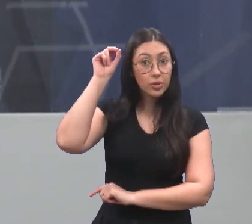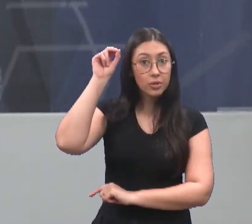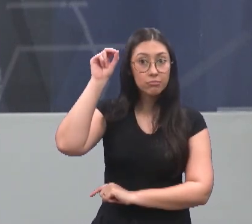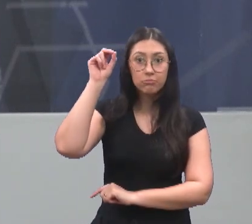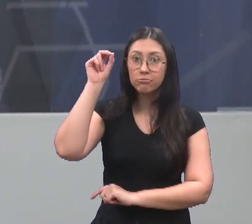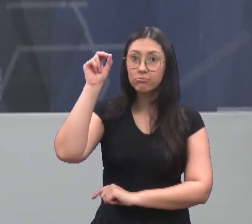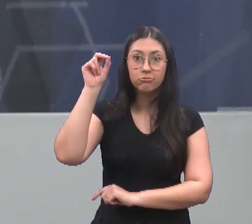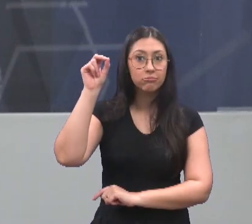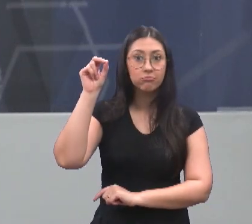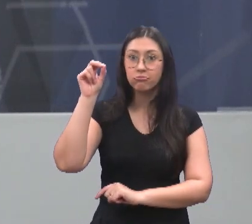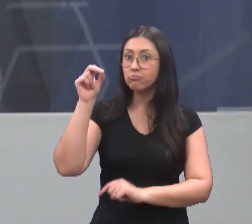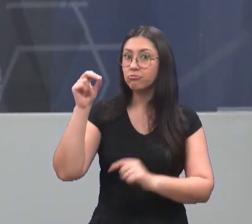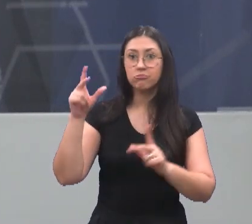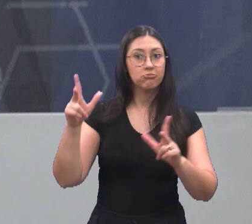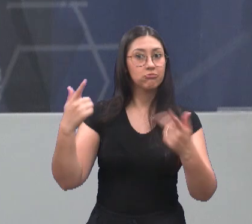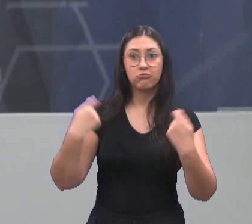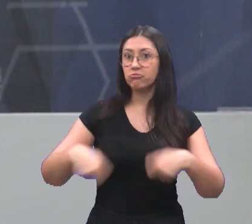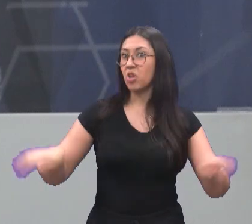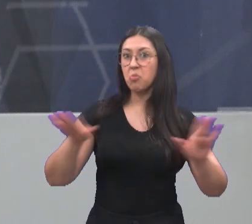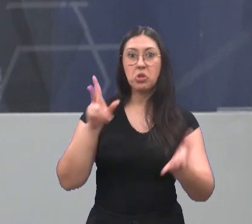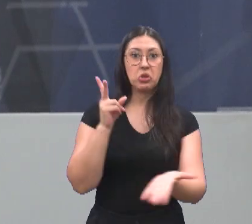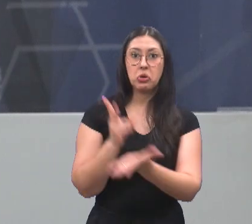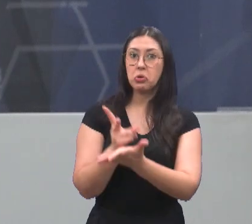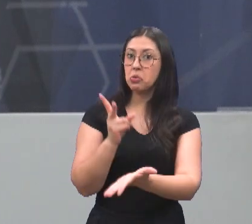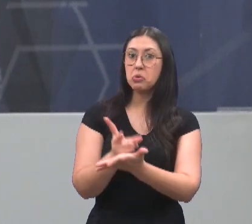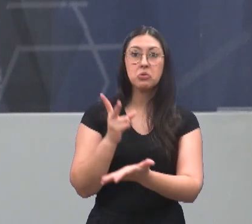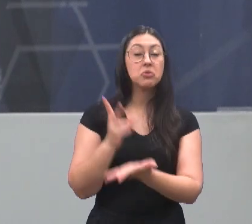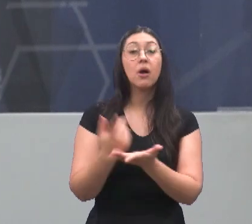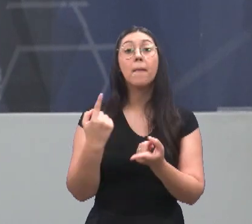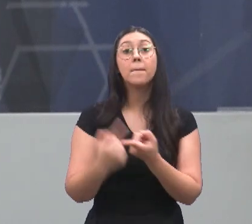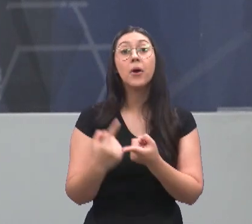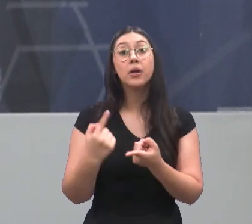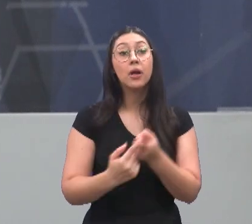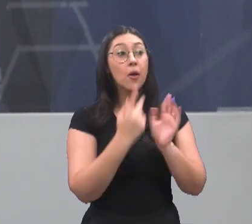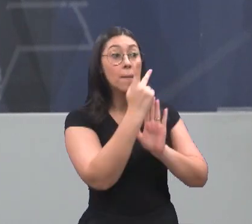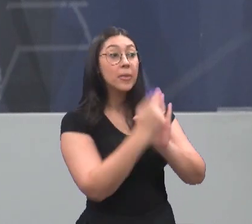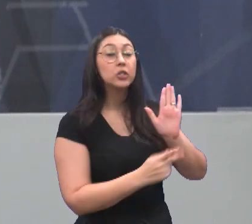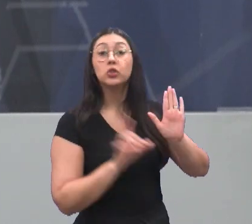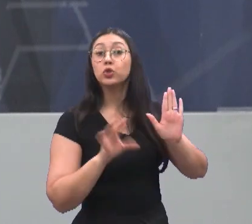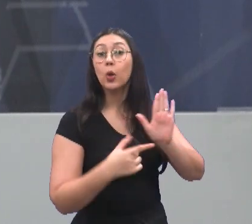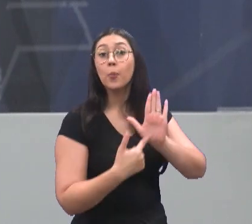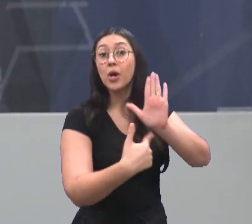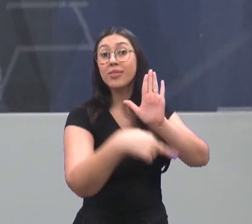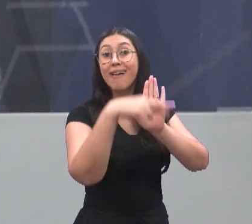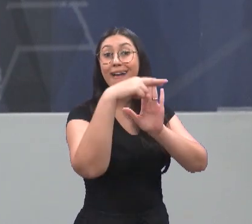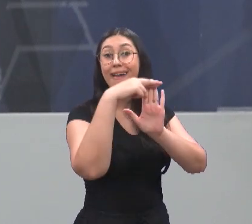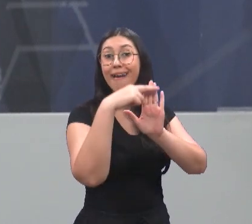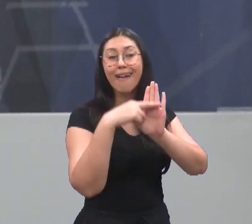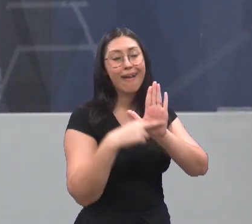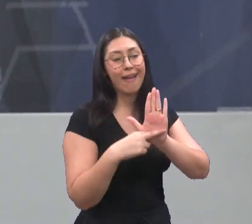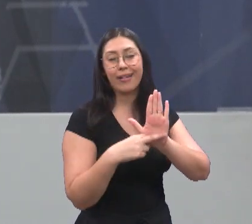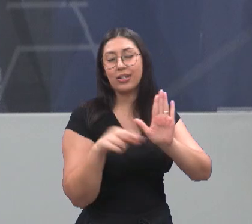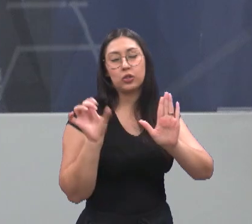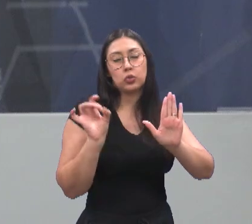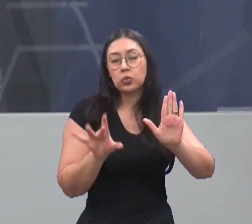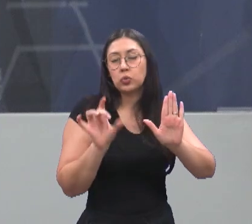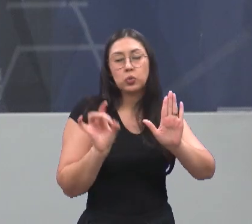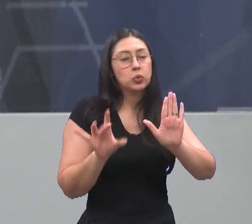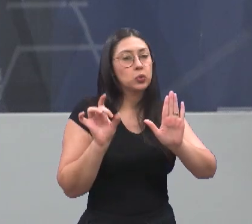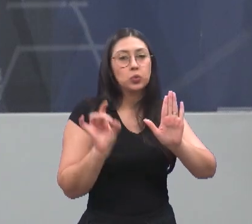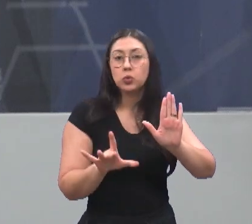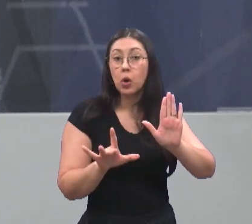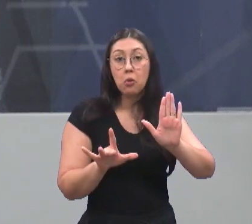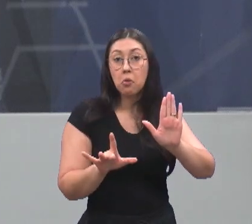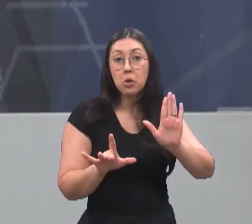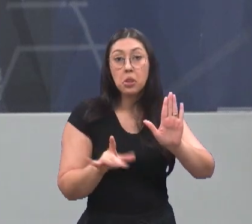merecem prosperar, notadamente em razão do projeto apenas fixar regras genéricas e abstratas, sem qualquer definição